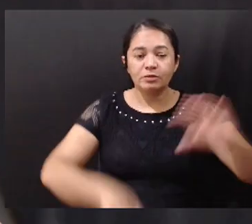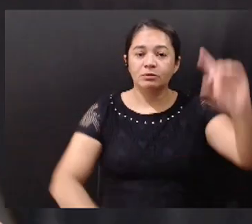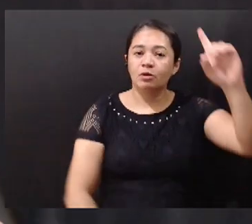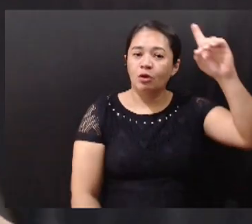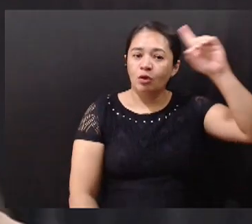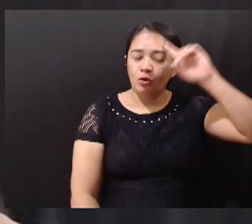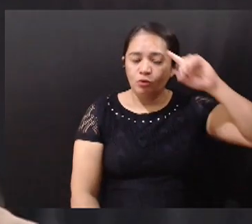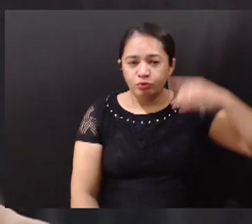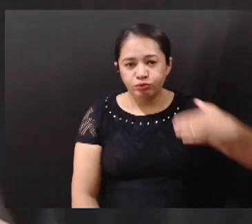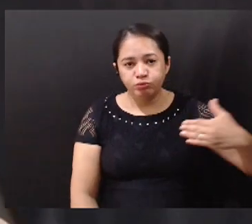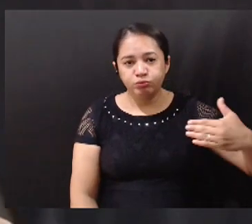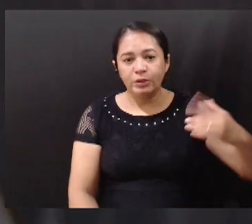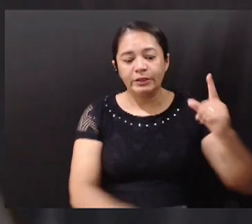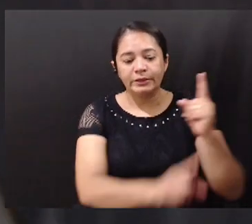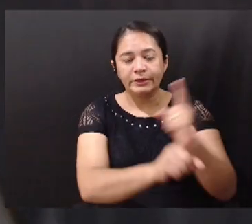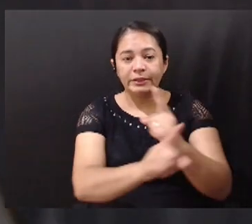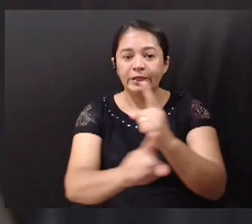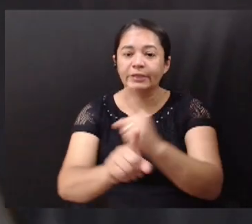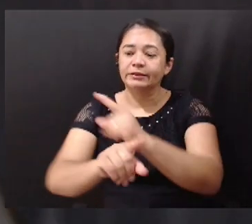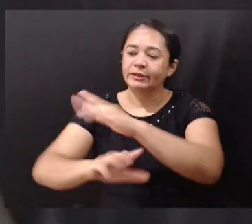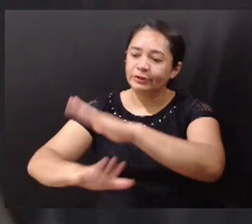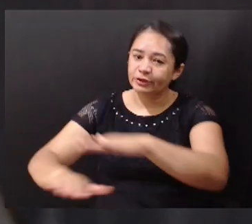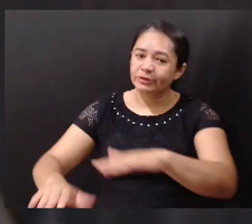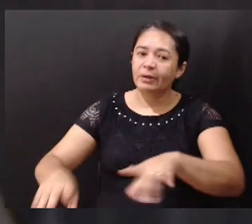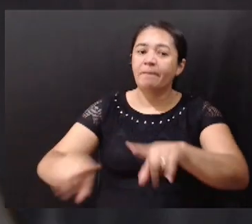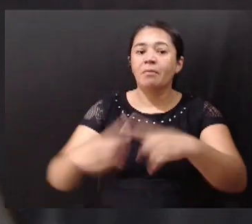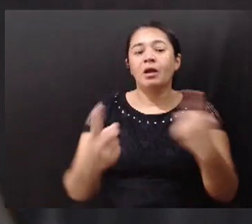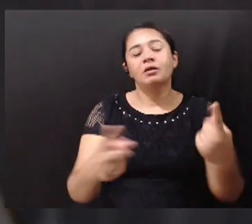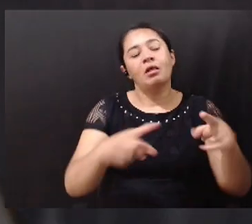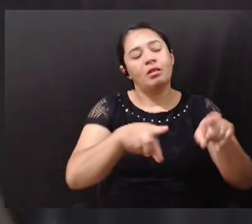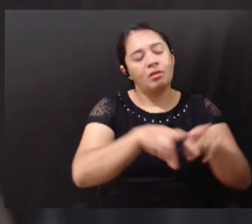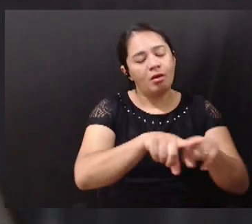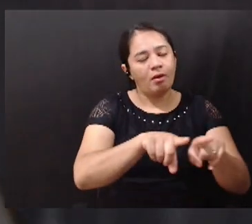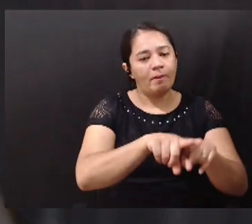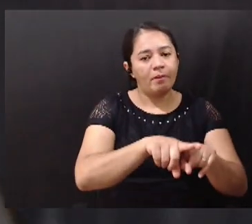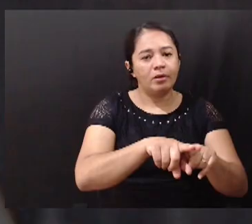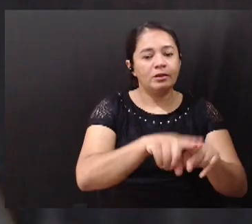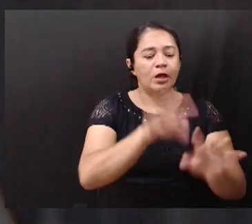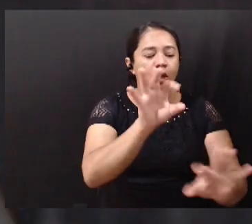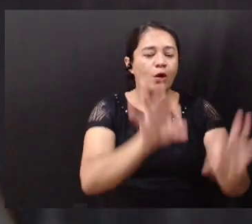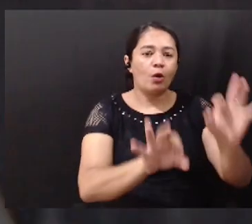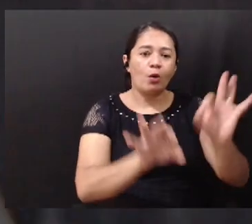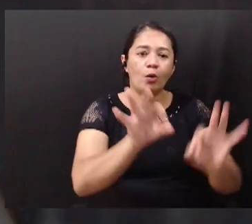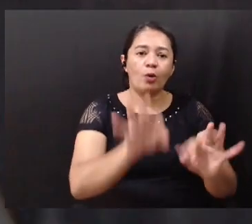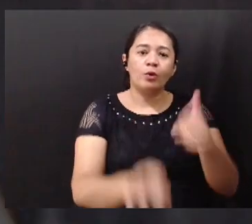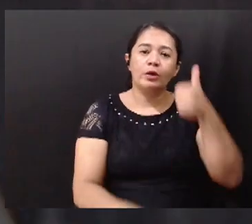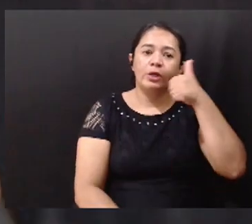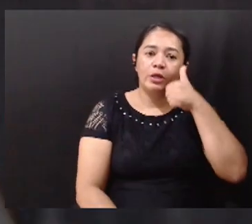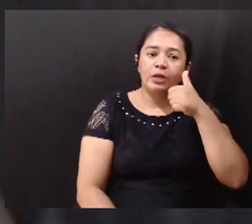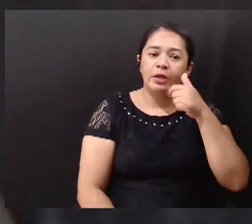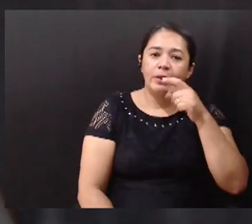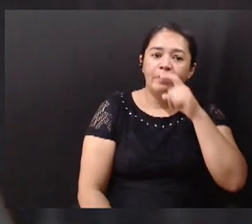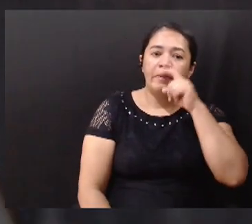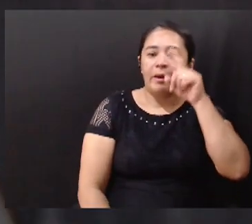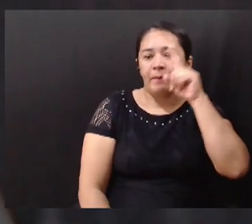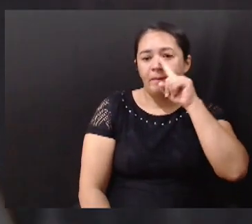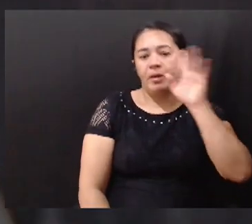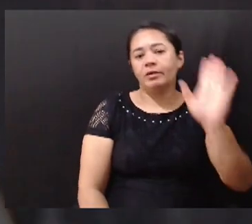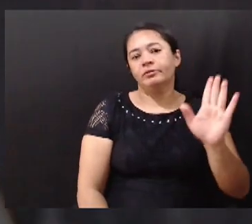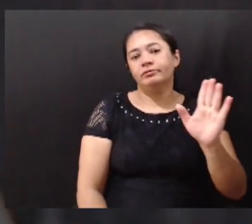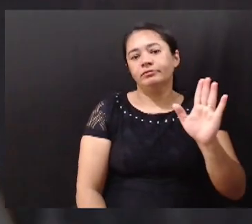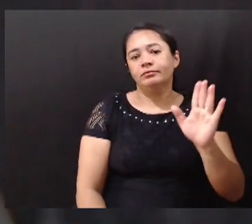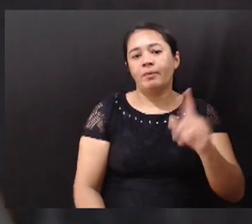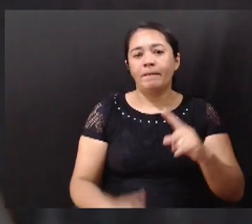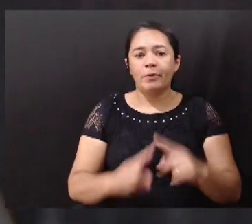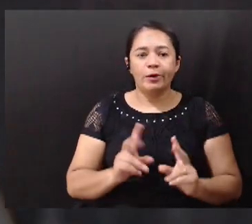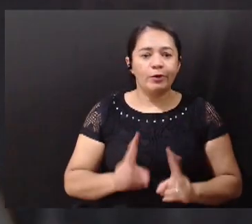a necessidade da criança, quanto também essa organização dos pais aí em relação a tudo que continua